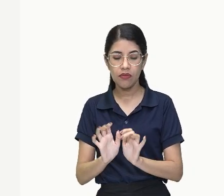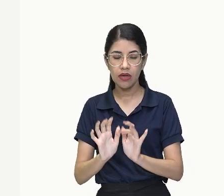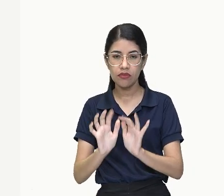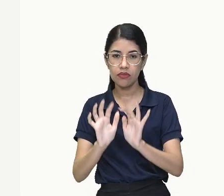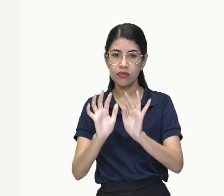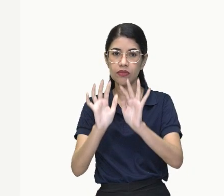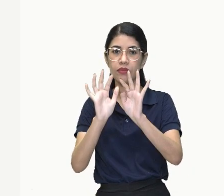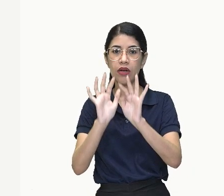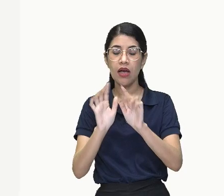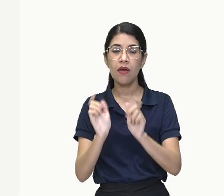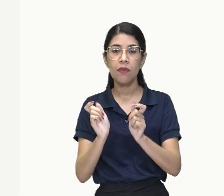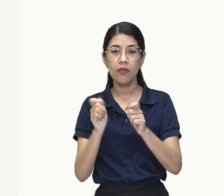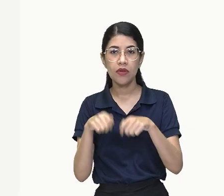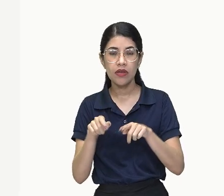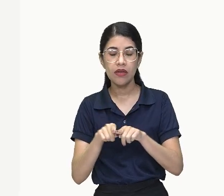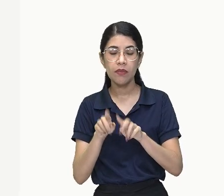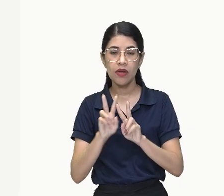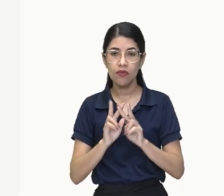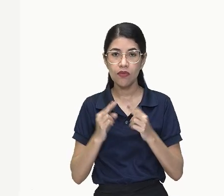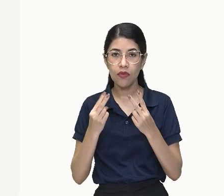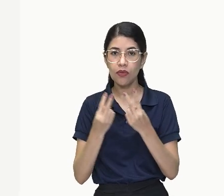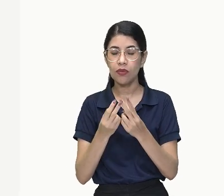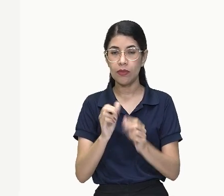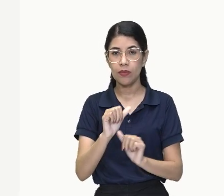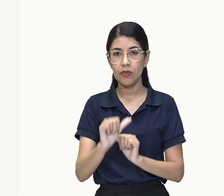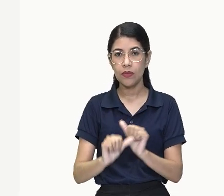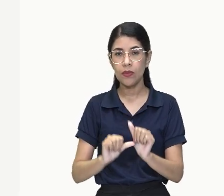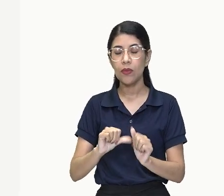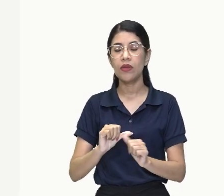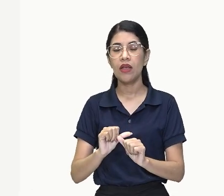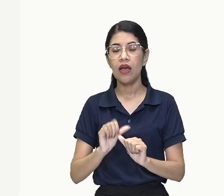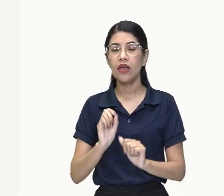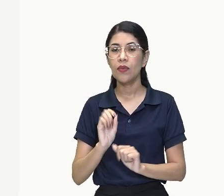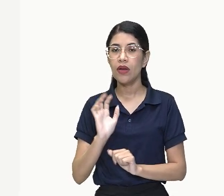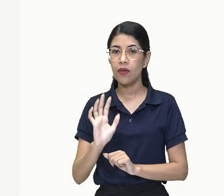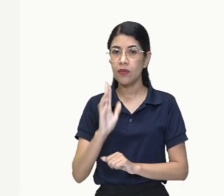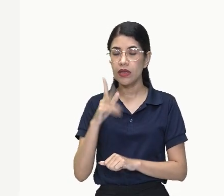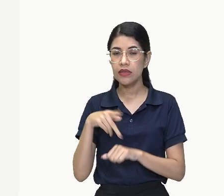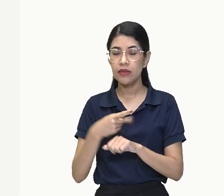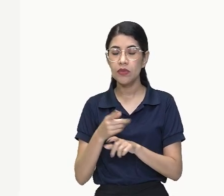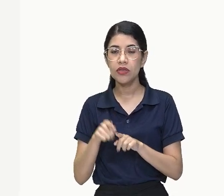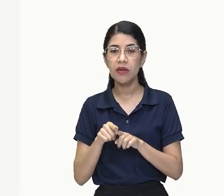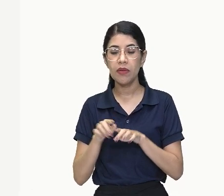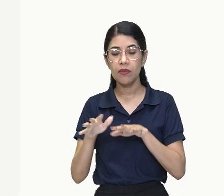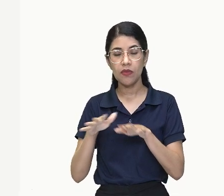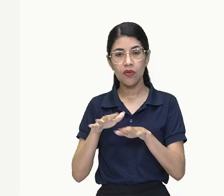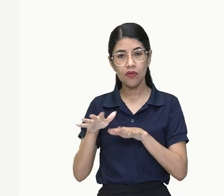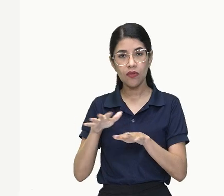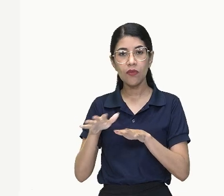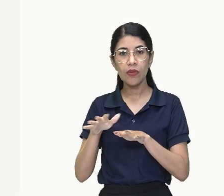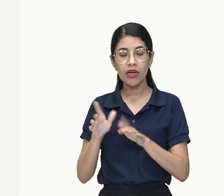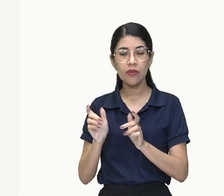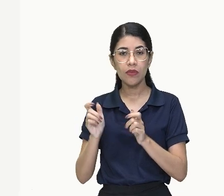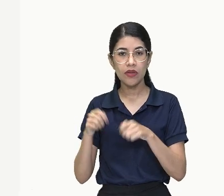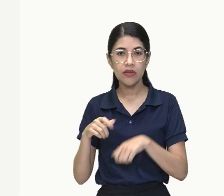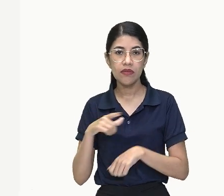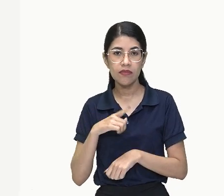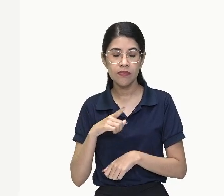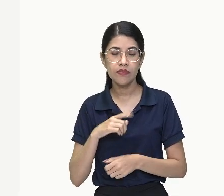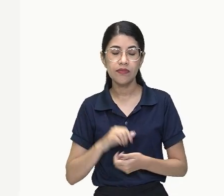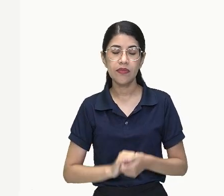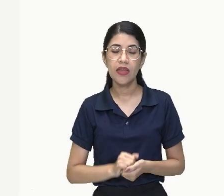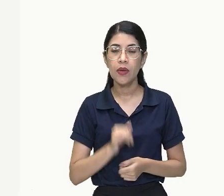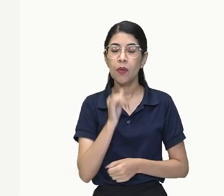ter o seu volume modificado e, consequentemente, movimentar algum mecanismo, como,